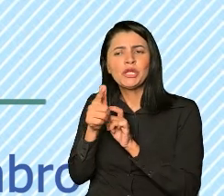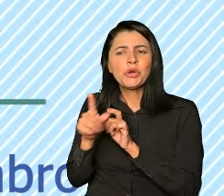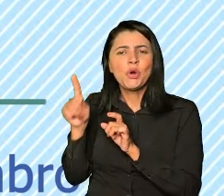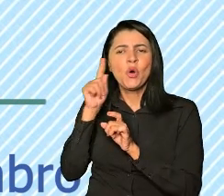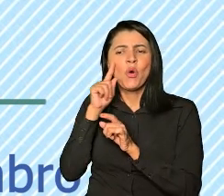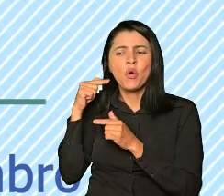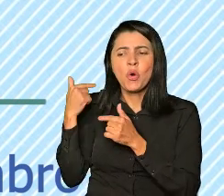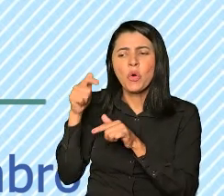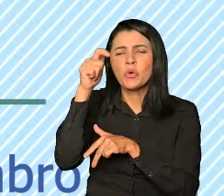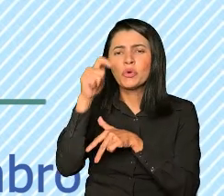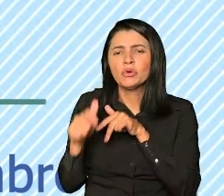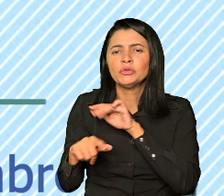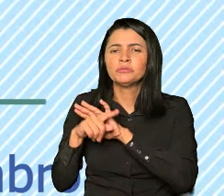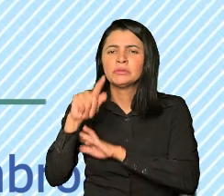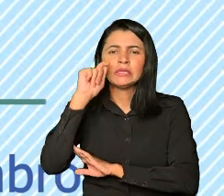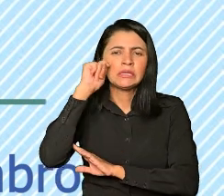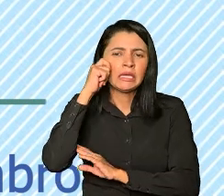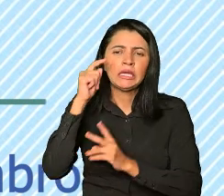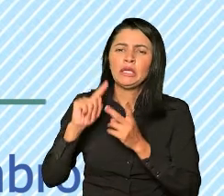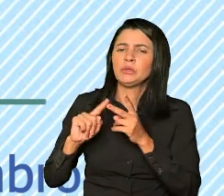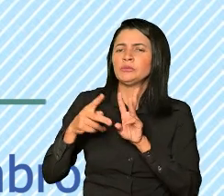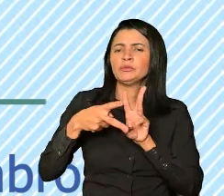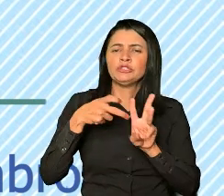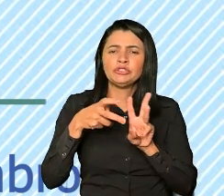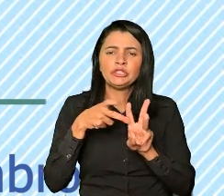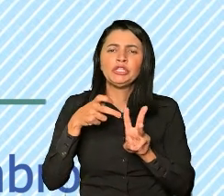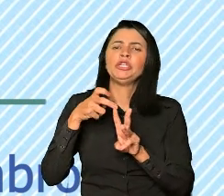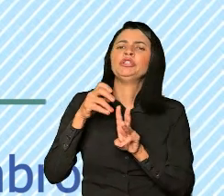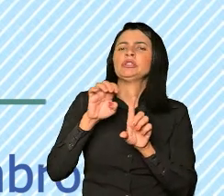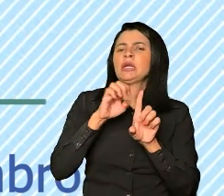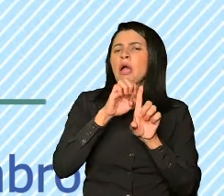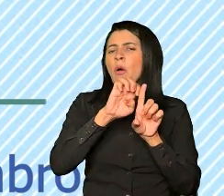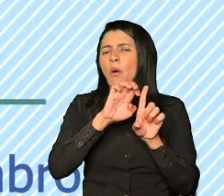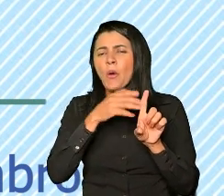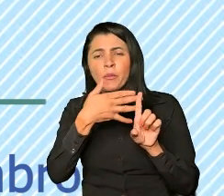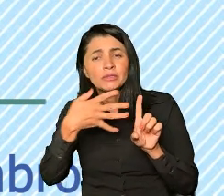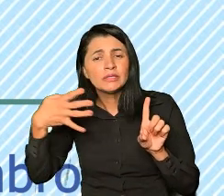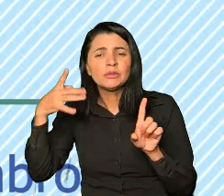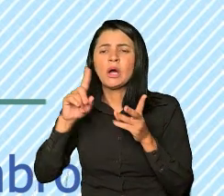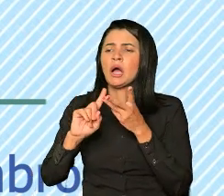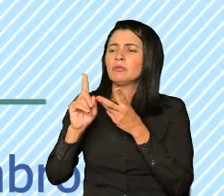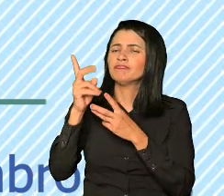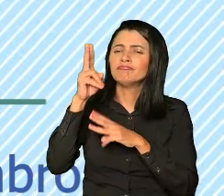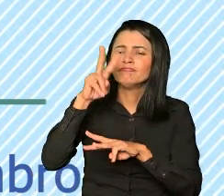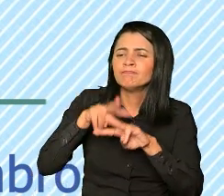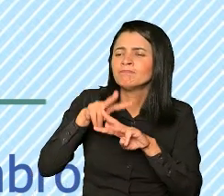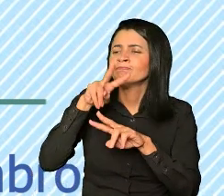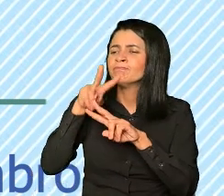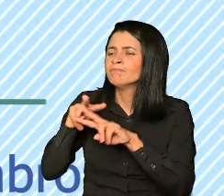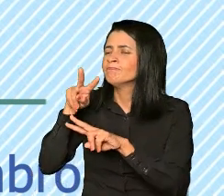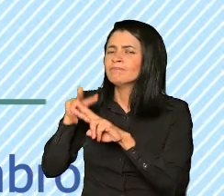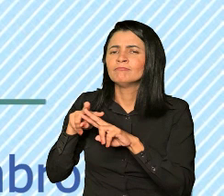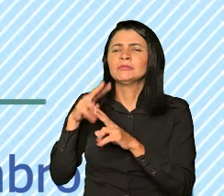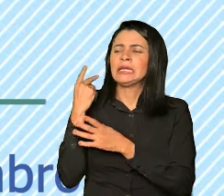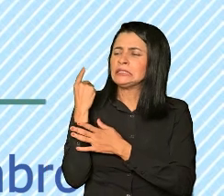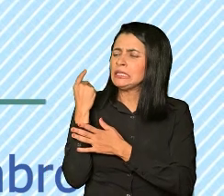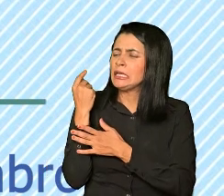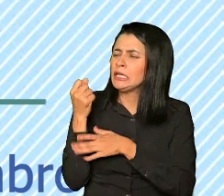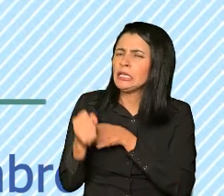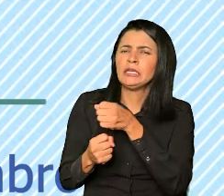atores sociais, negros, indígenas, homossexuais, prisioneiros, eles foram durante muito